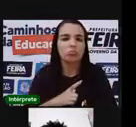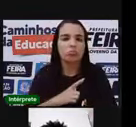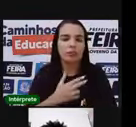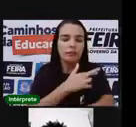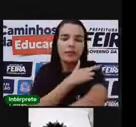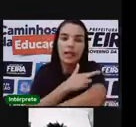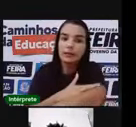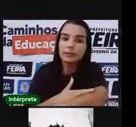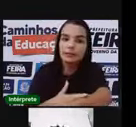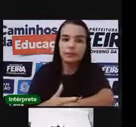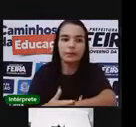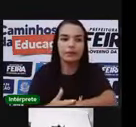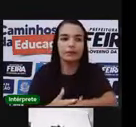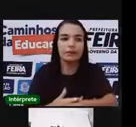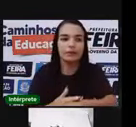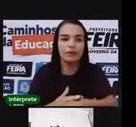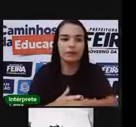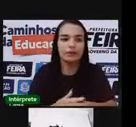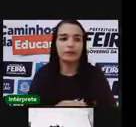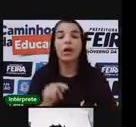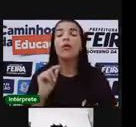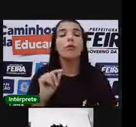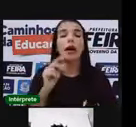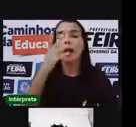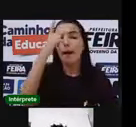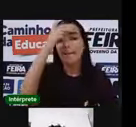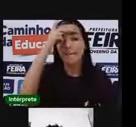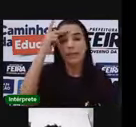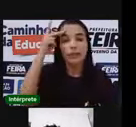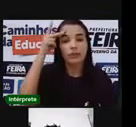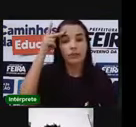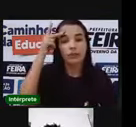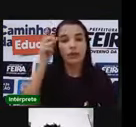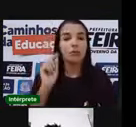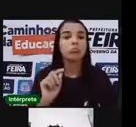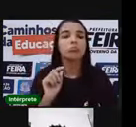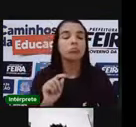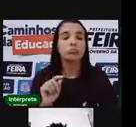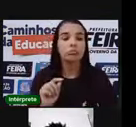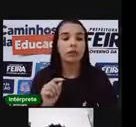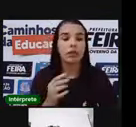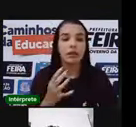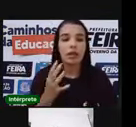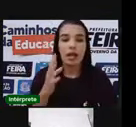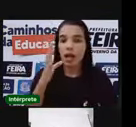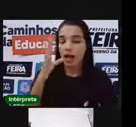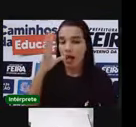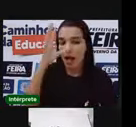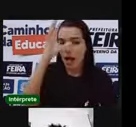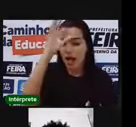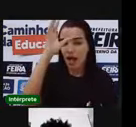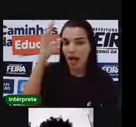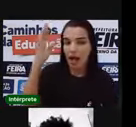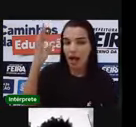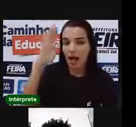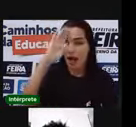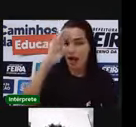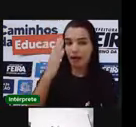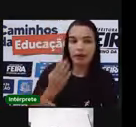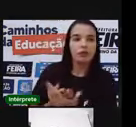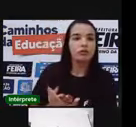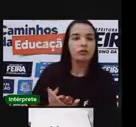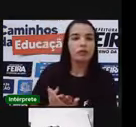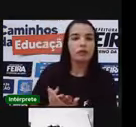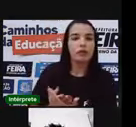com dignidade. A pessoa que é crente também é o outro, para o descrente. Mas o descrente aqui também